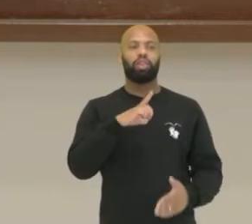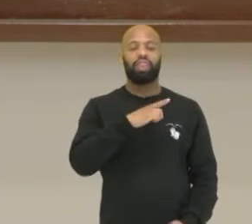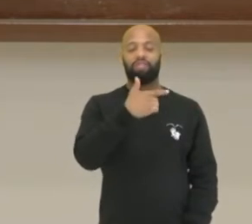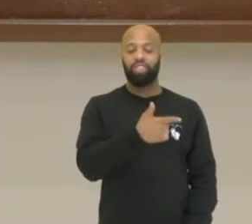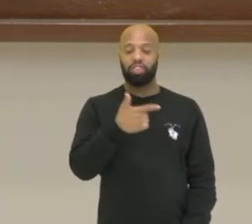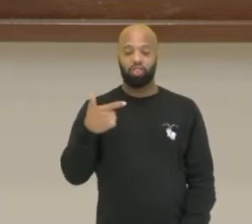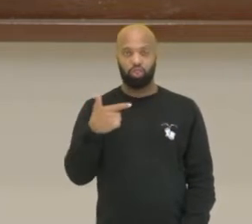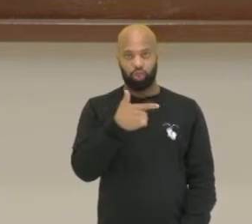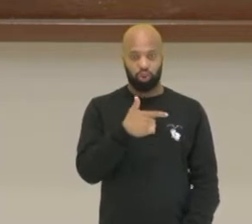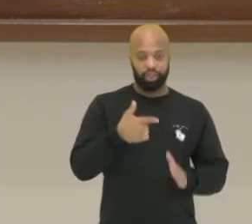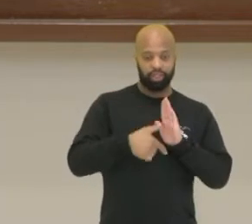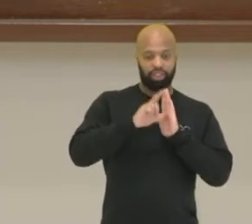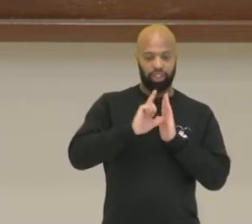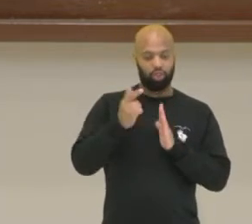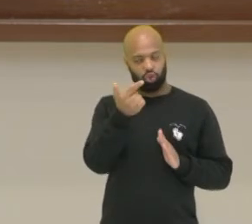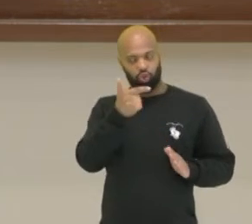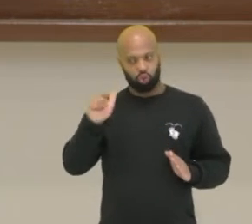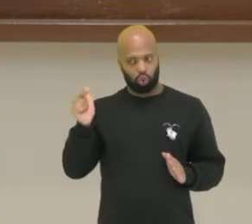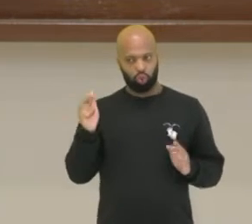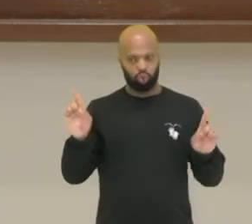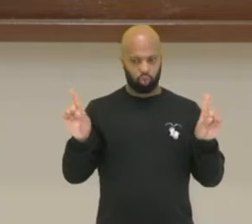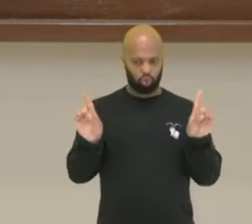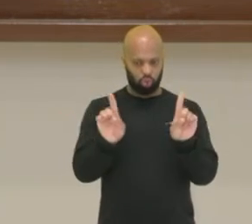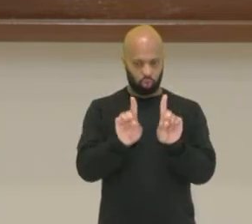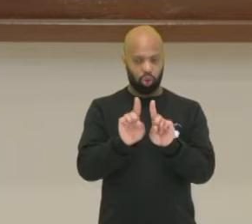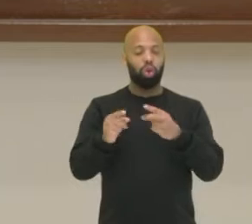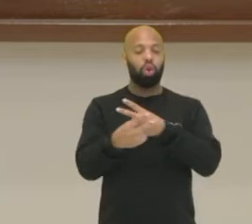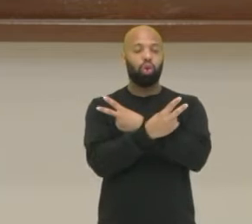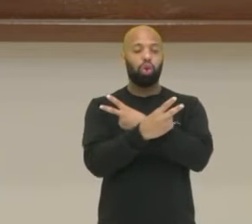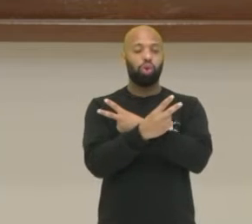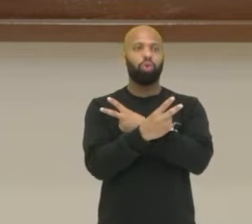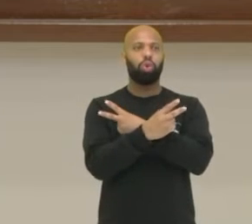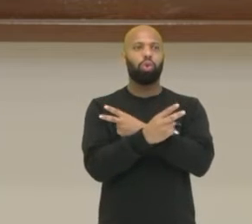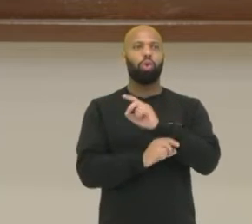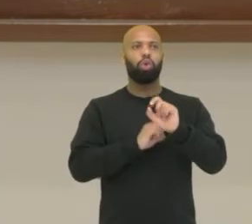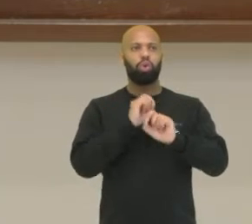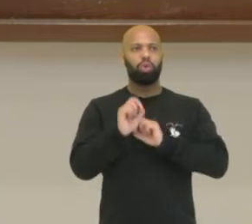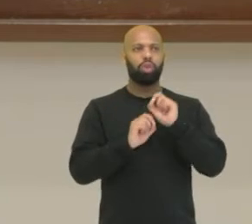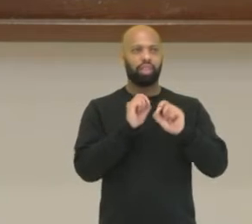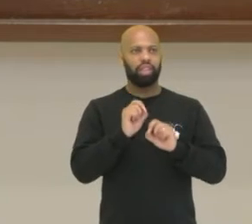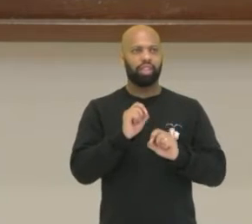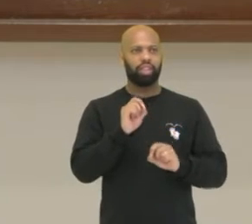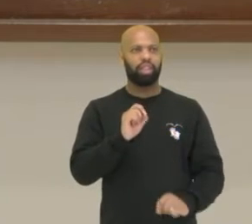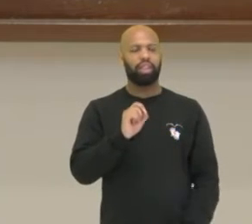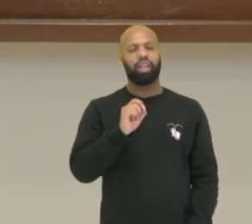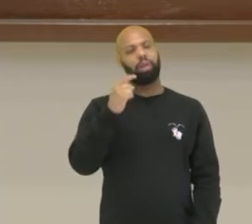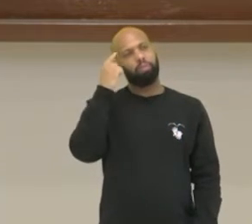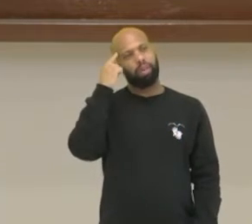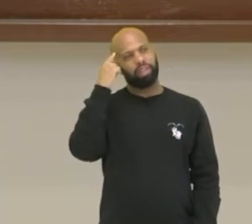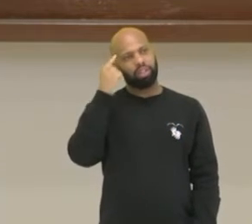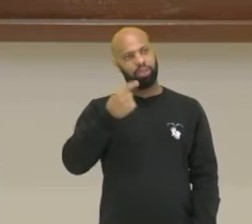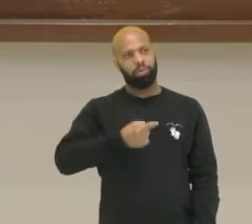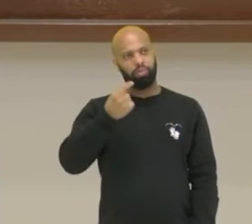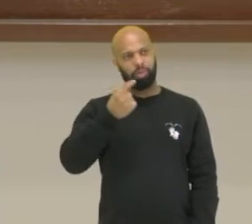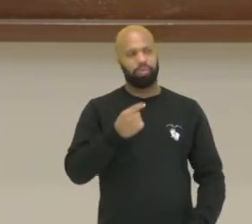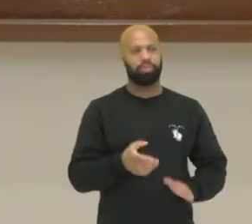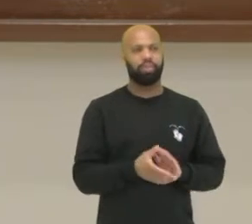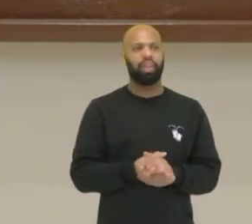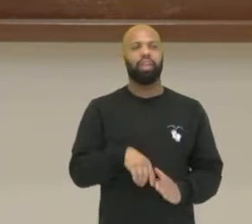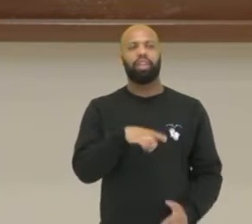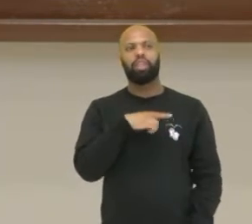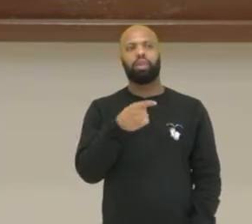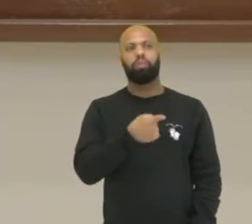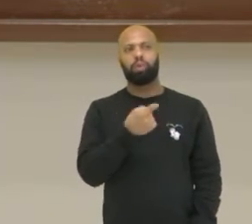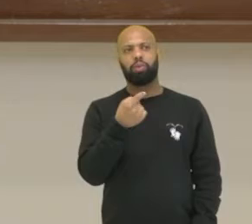22 pares de cromossomos serão lá no primeiro, vamos pensar no primeiro. Então, eu peguei o